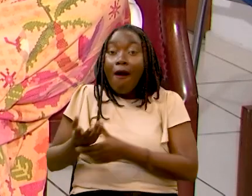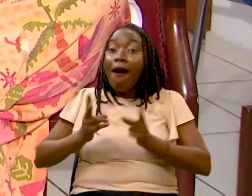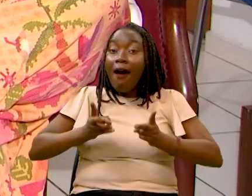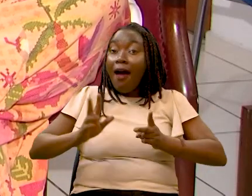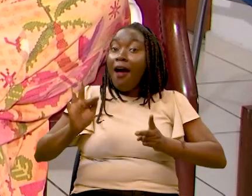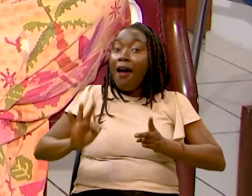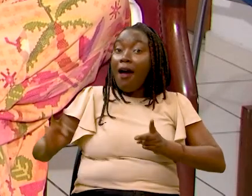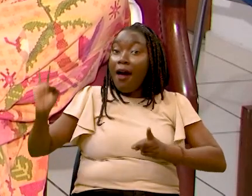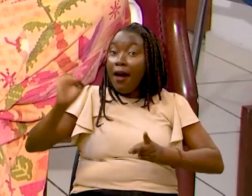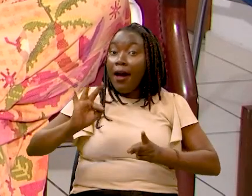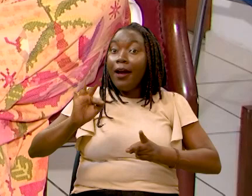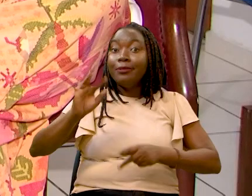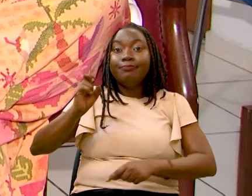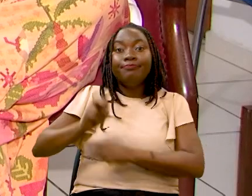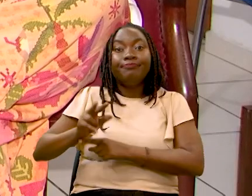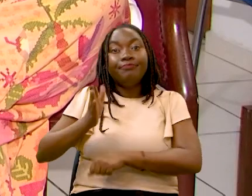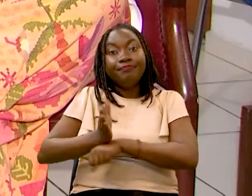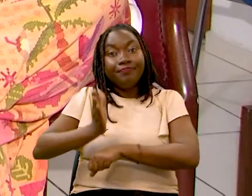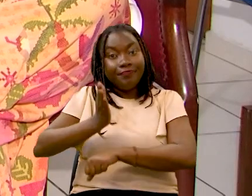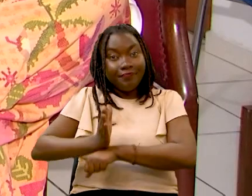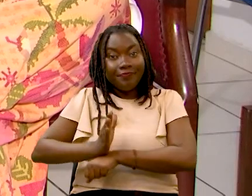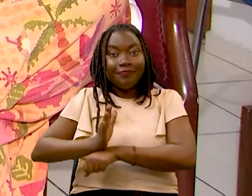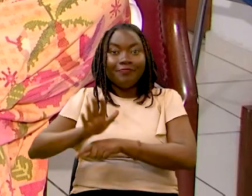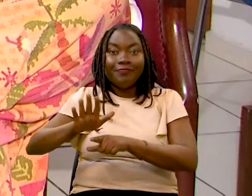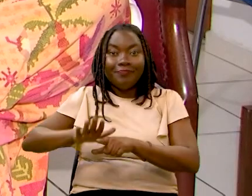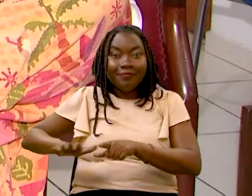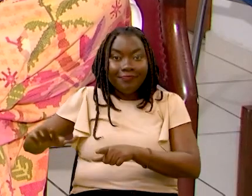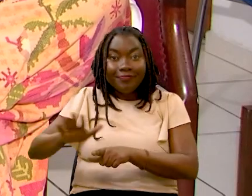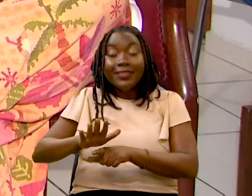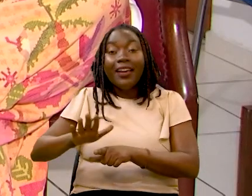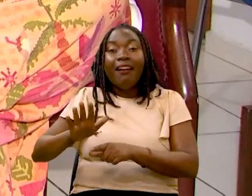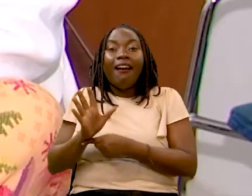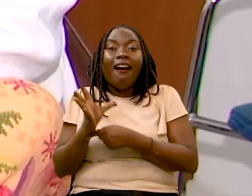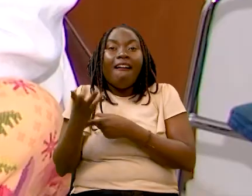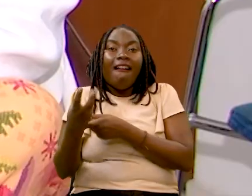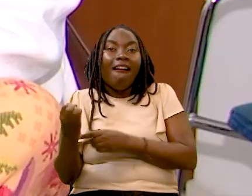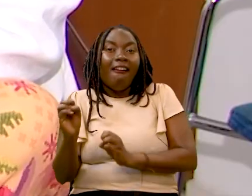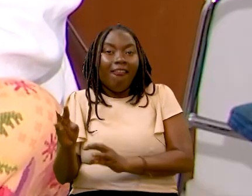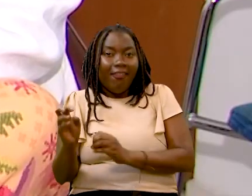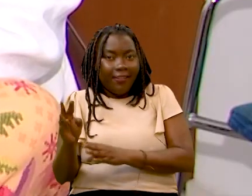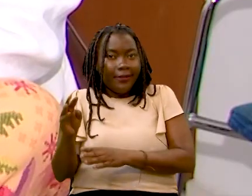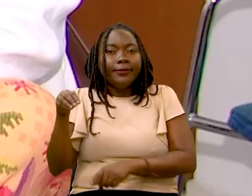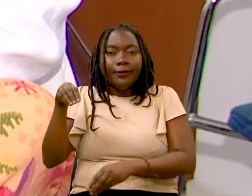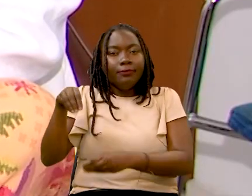Então, ainda na faculdade, eu fui fazer estágio no